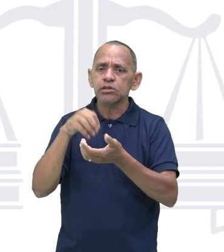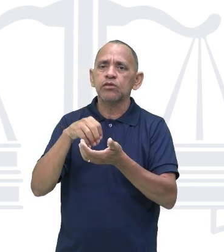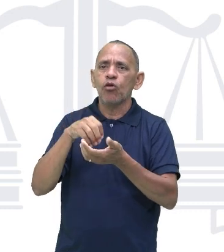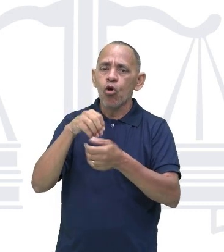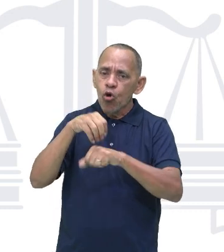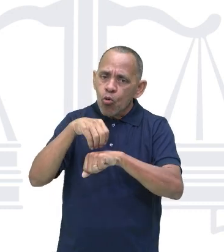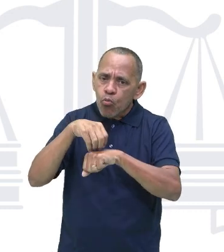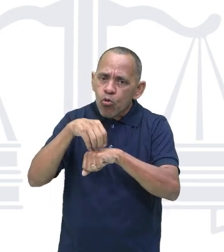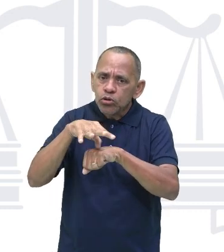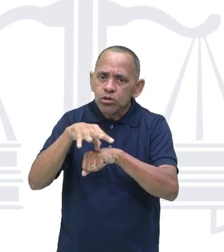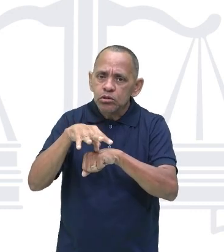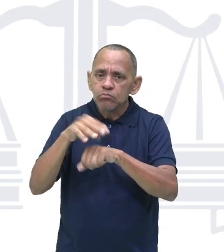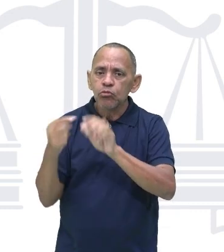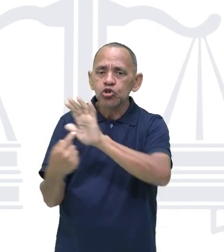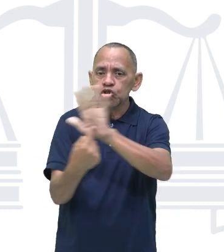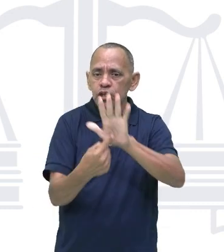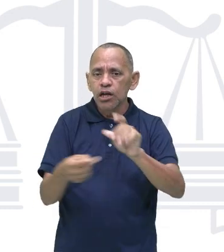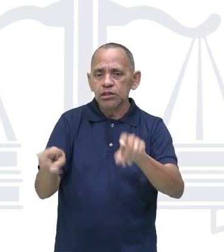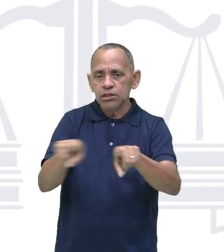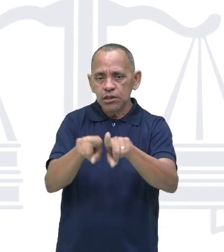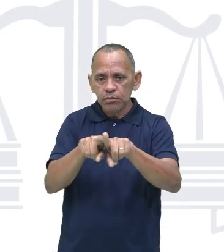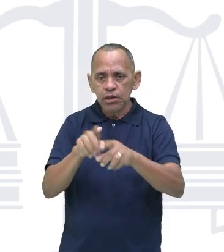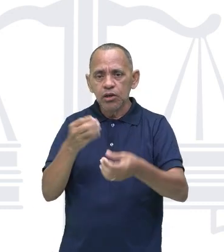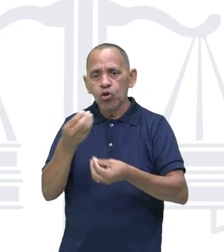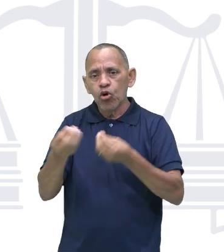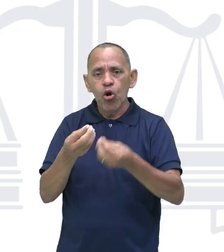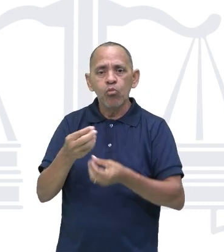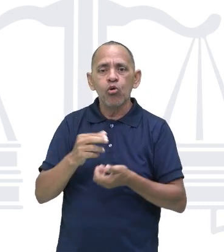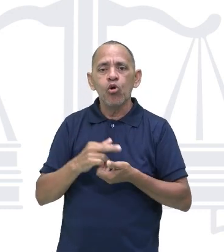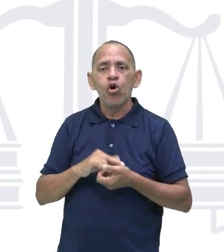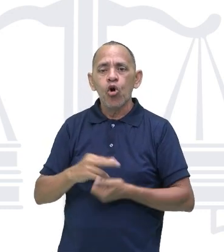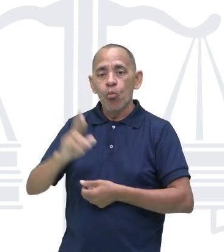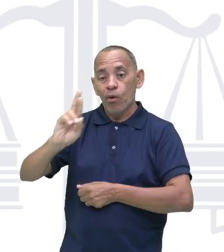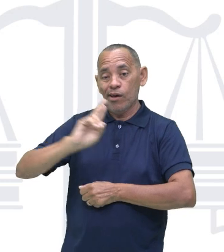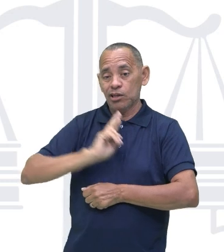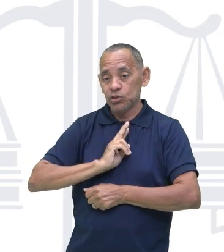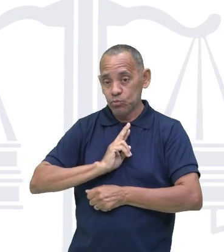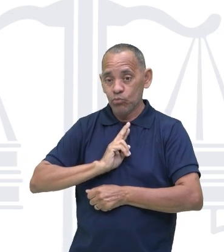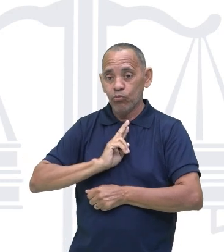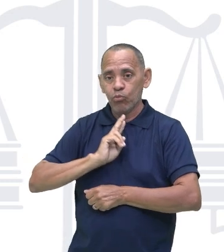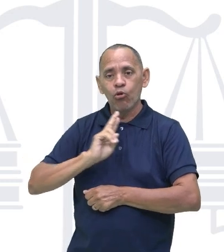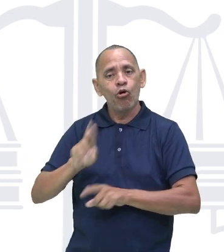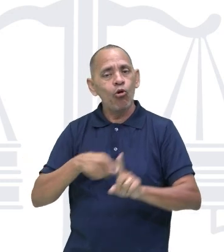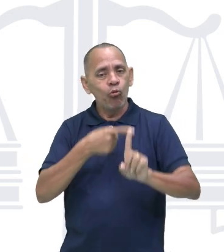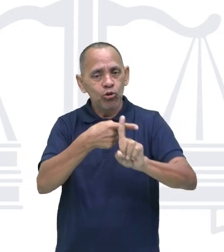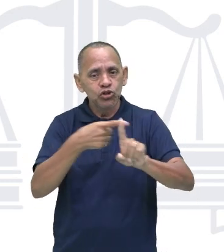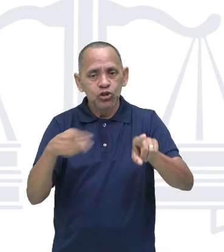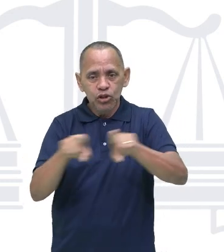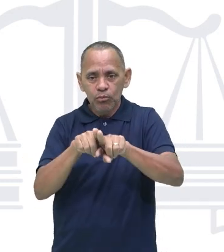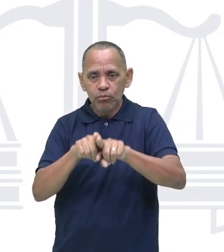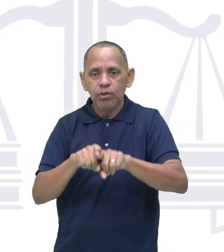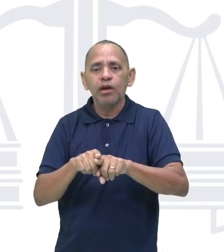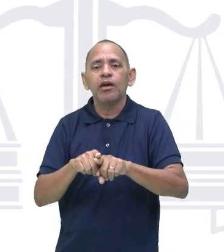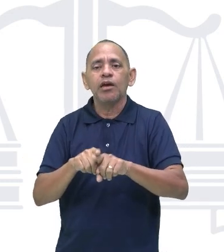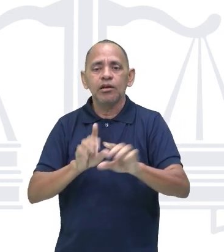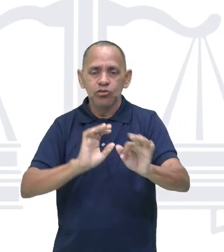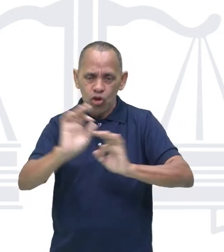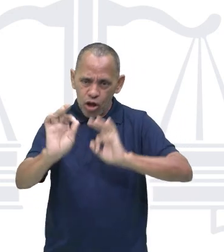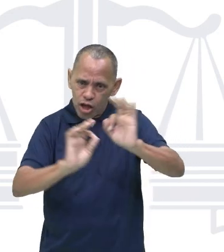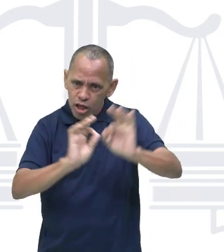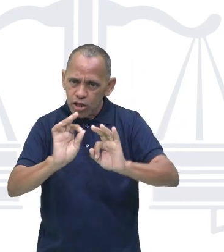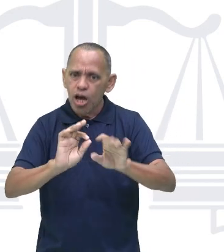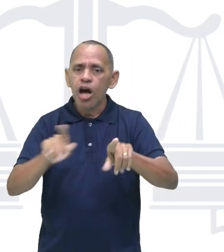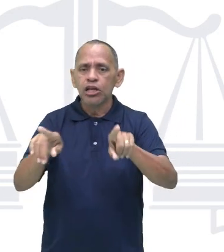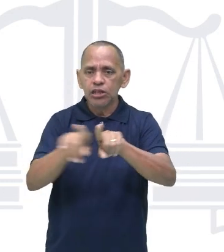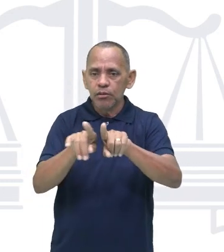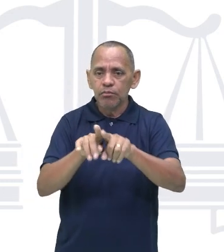daqui a pouco, e nós esperamos que seja uma resposta muito positiva com as ações que nós estamos planejando e que vocês vão estar realizando também aí